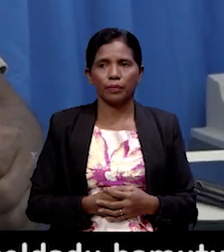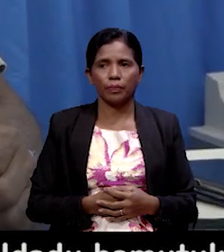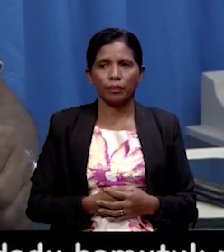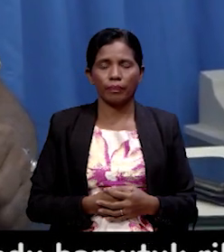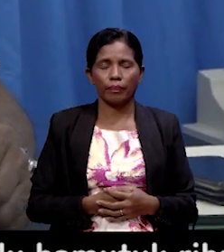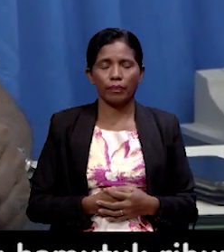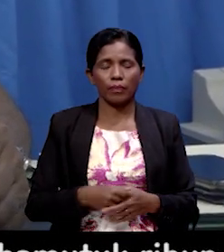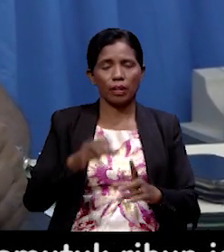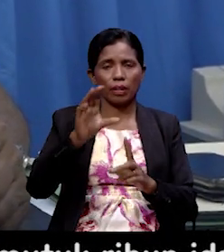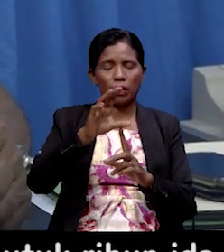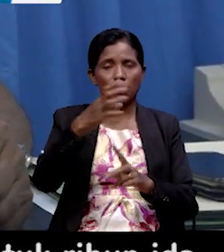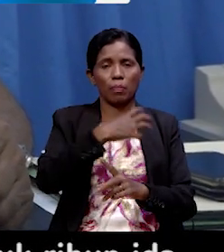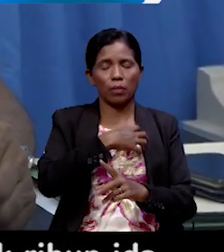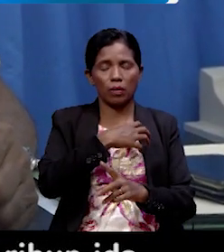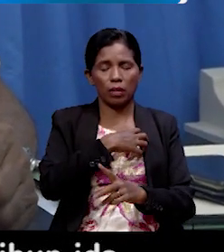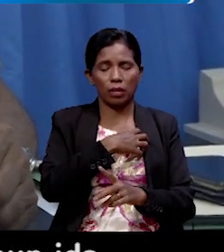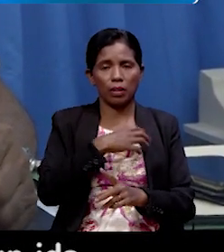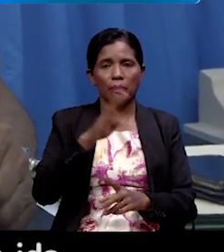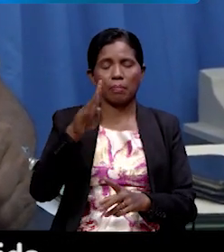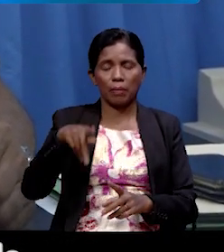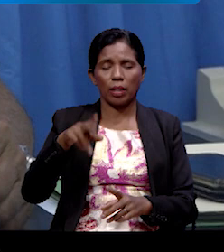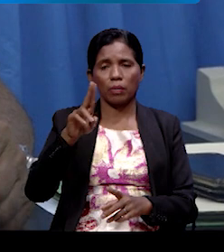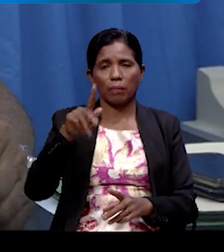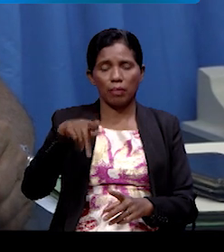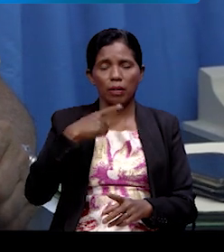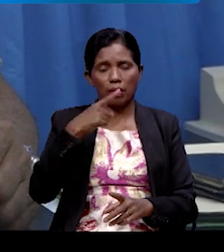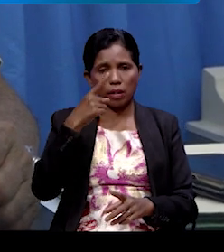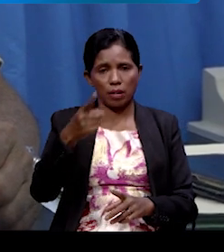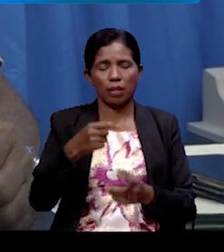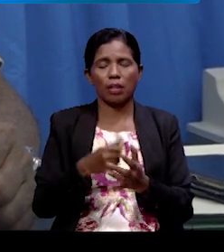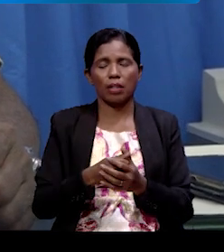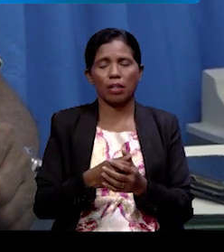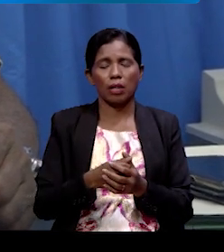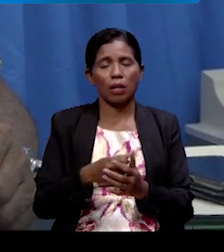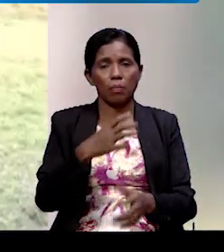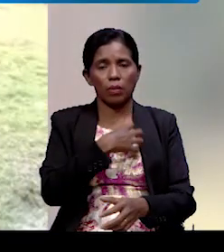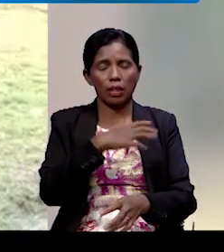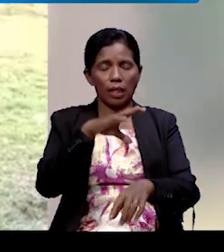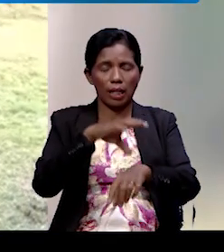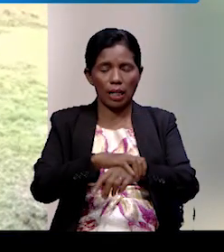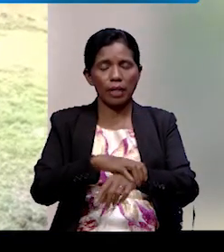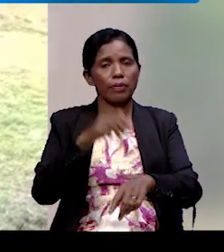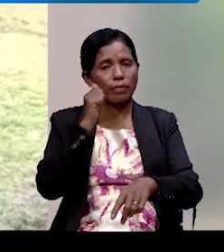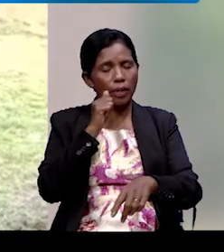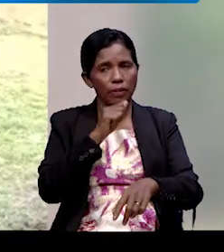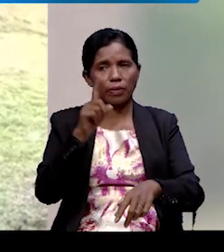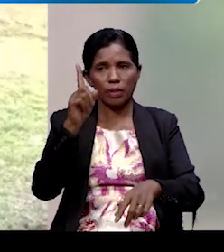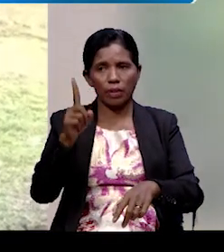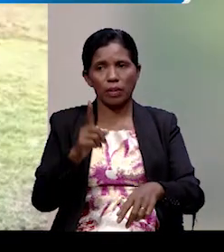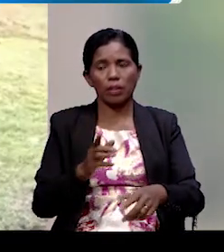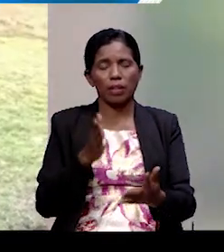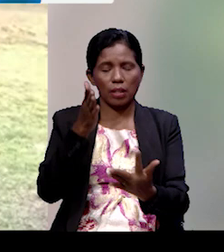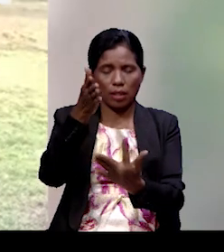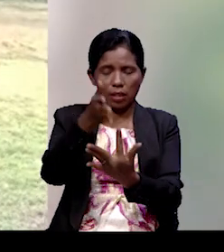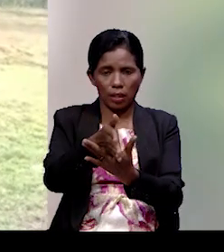Comandante Unidade de Polícia Marítima, Superintendente Basílio de Jesus Ateten, Polícia captura feto ida nebeho ilegalmente hakatli fronteira